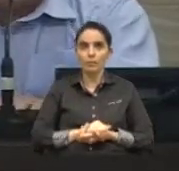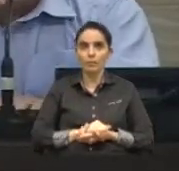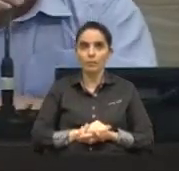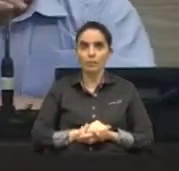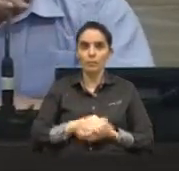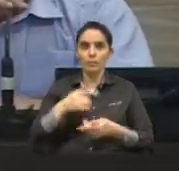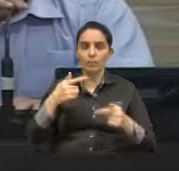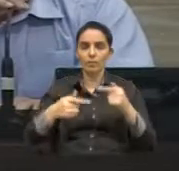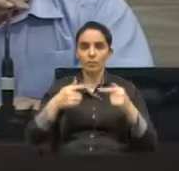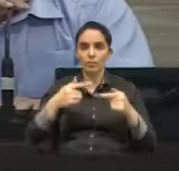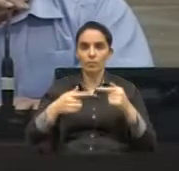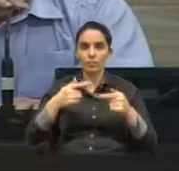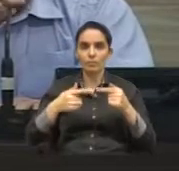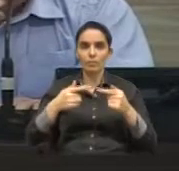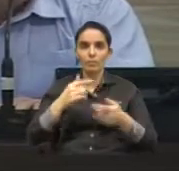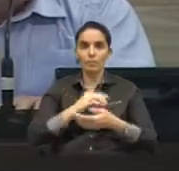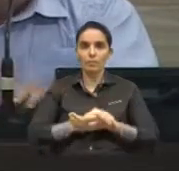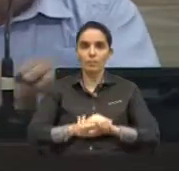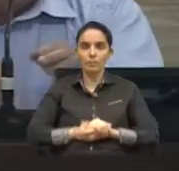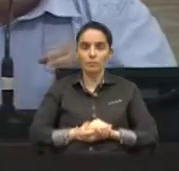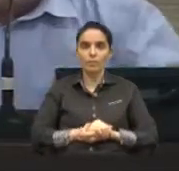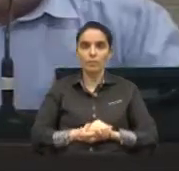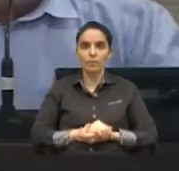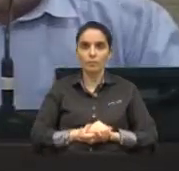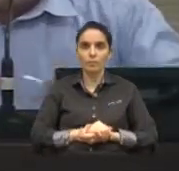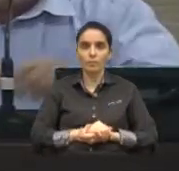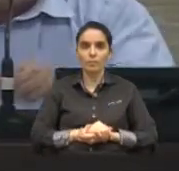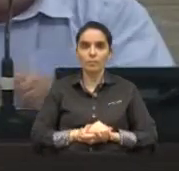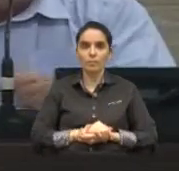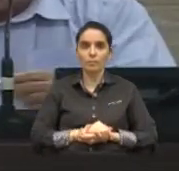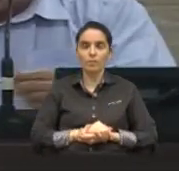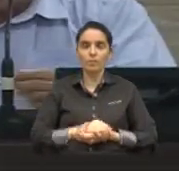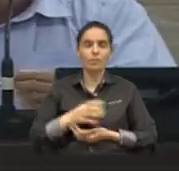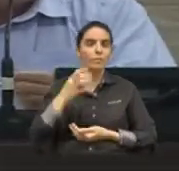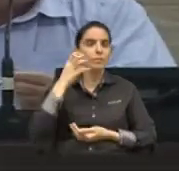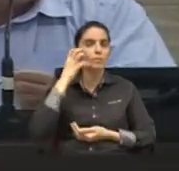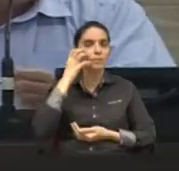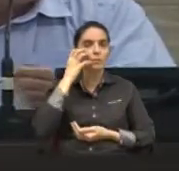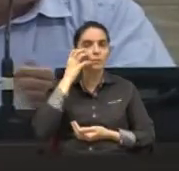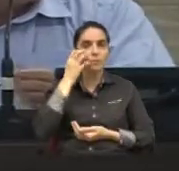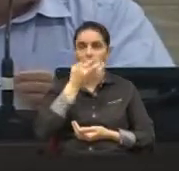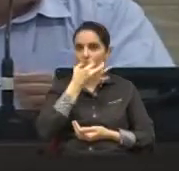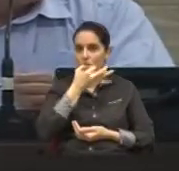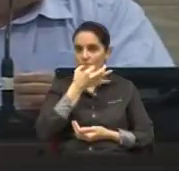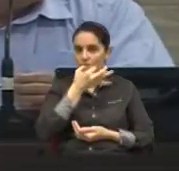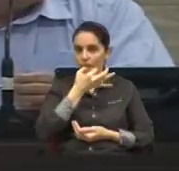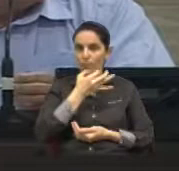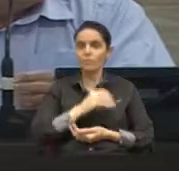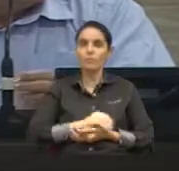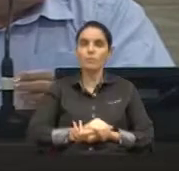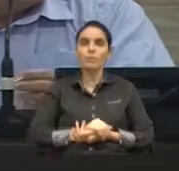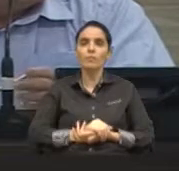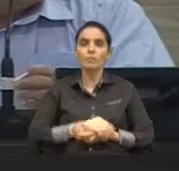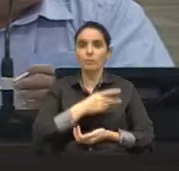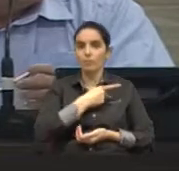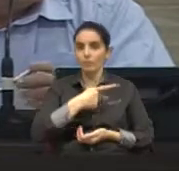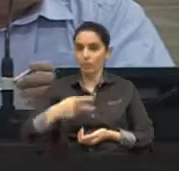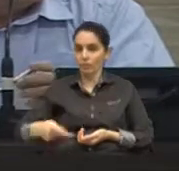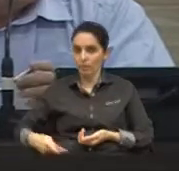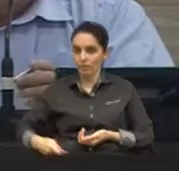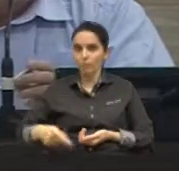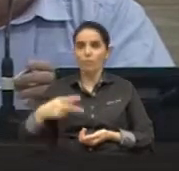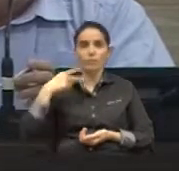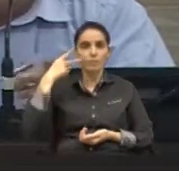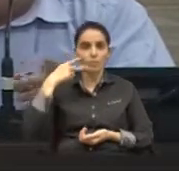Está em discussão. Eu quero, senhor presidente. Com a palavra, vereador Marcelo Rossi, doutor Marcelo Rossi. Senhor presidente, nobres